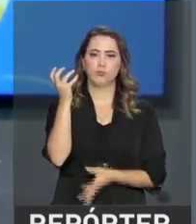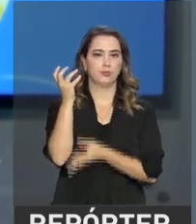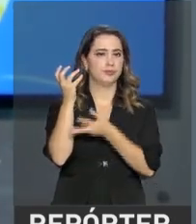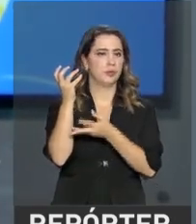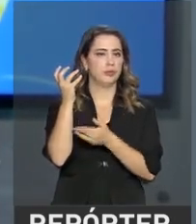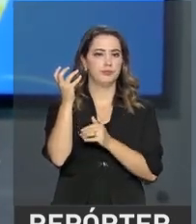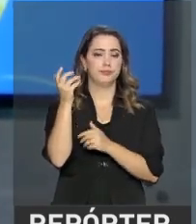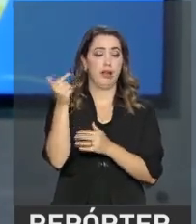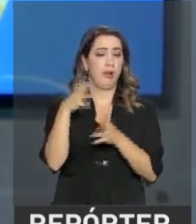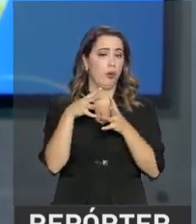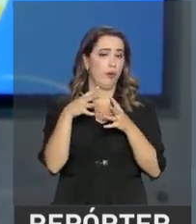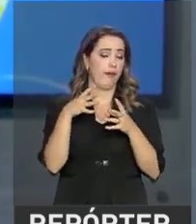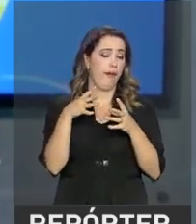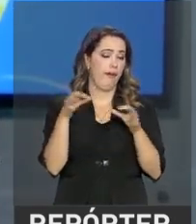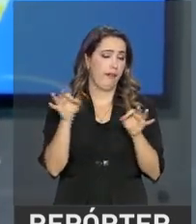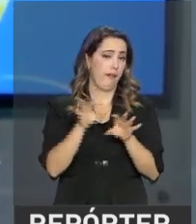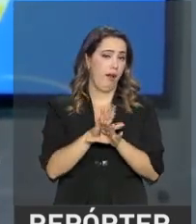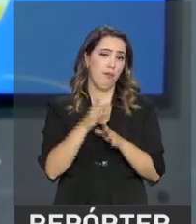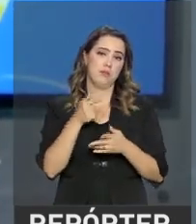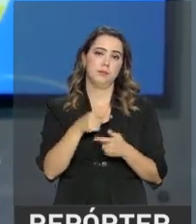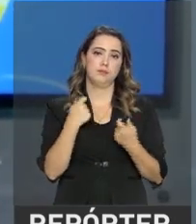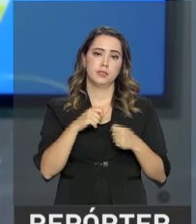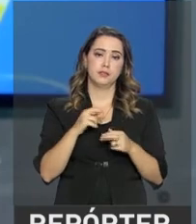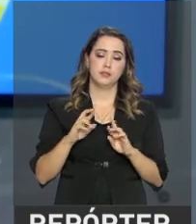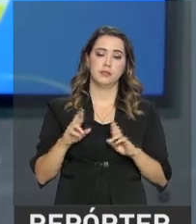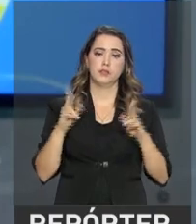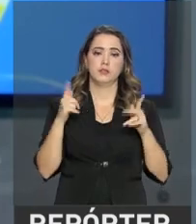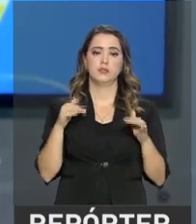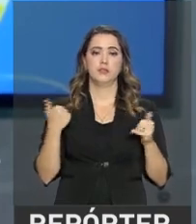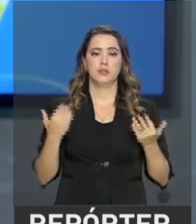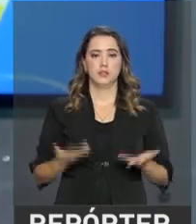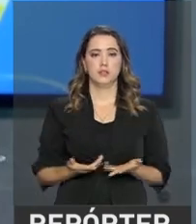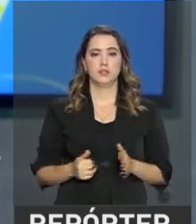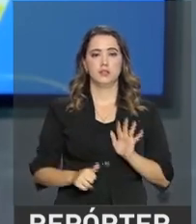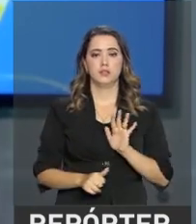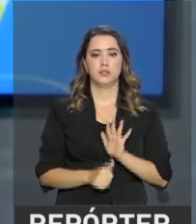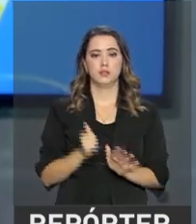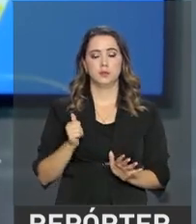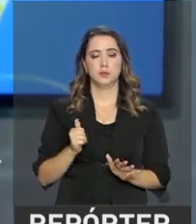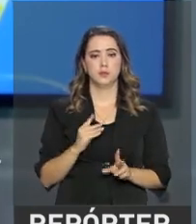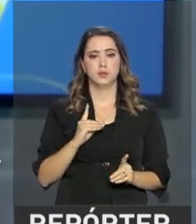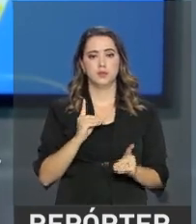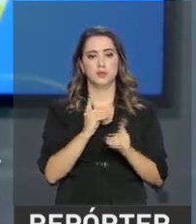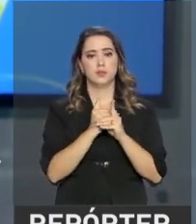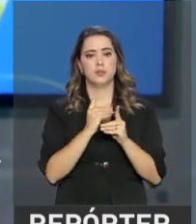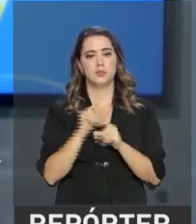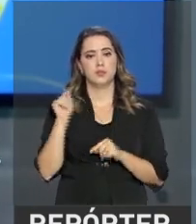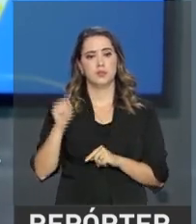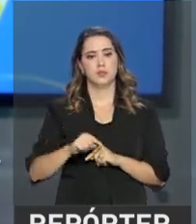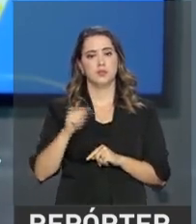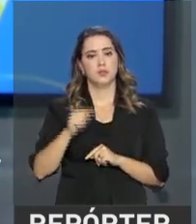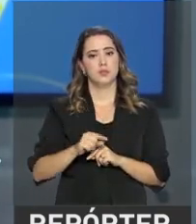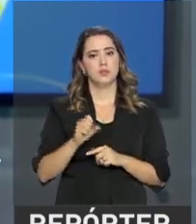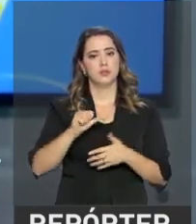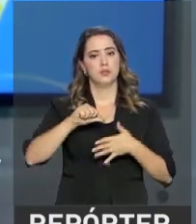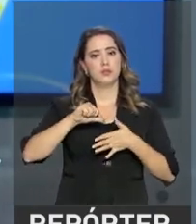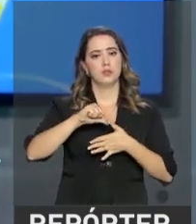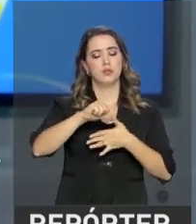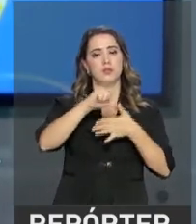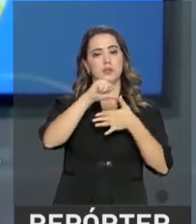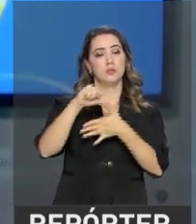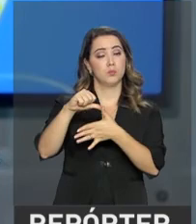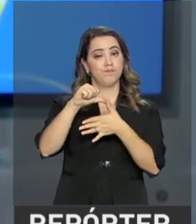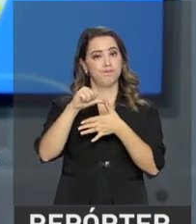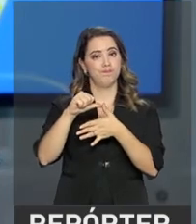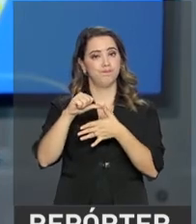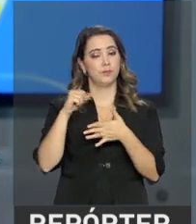repor ela tem que ser diferenciada então esse primeiro encontro aqui no sul esse